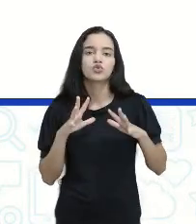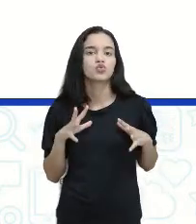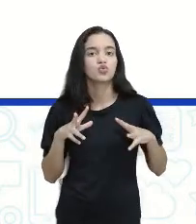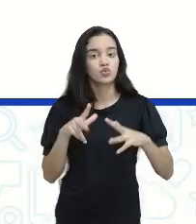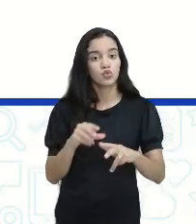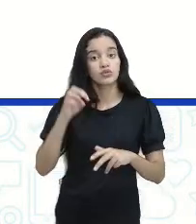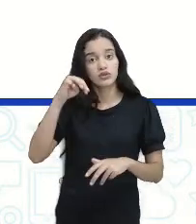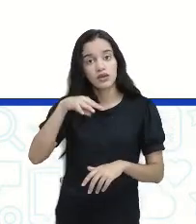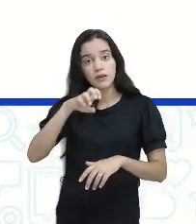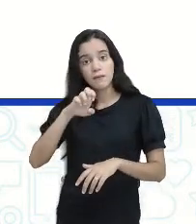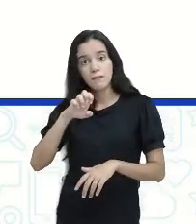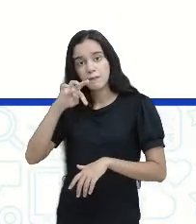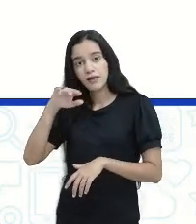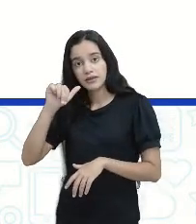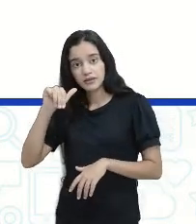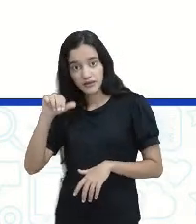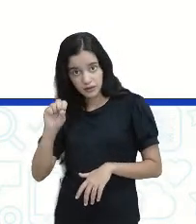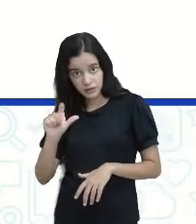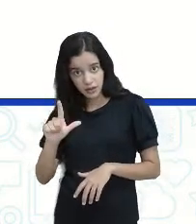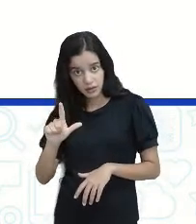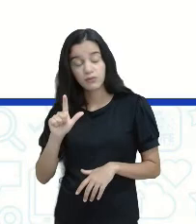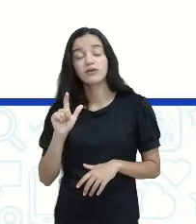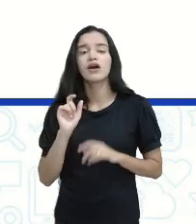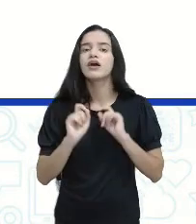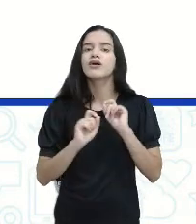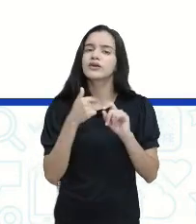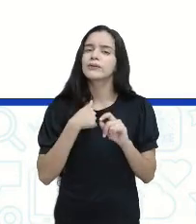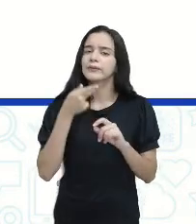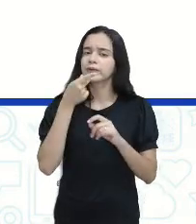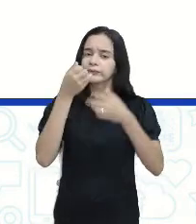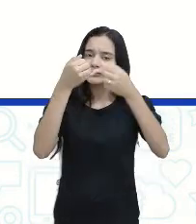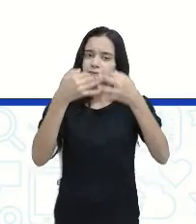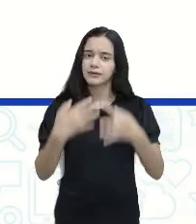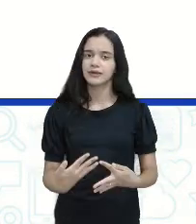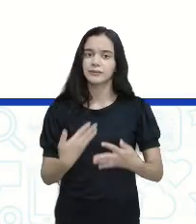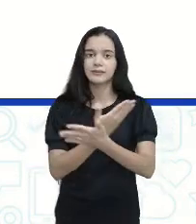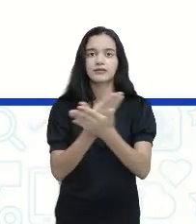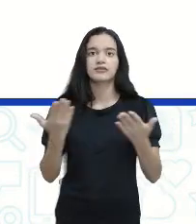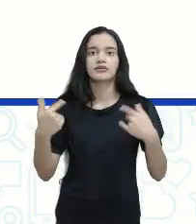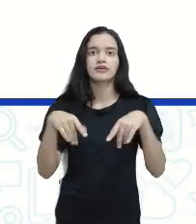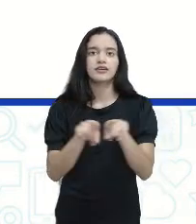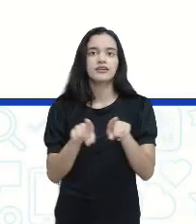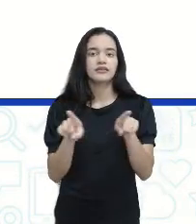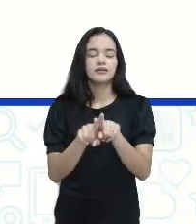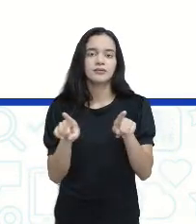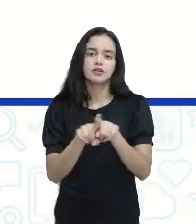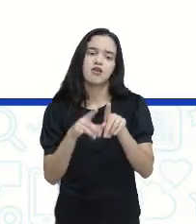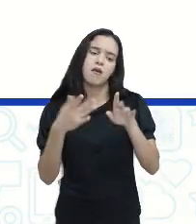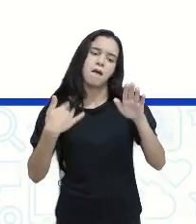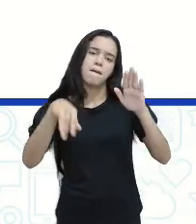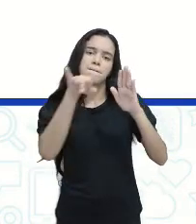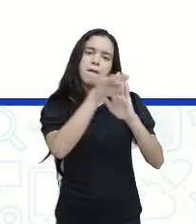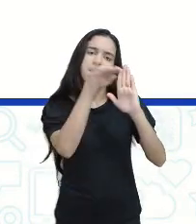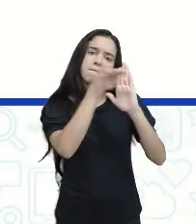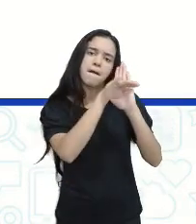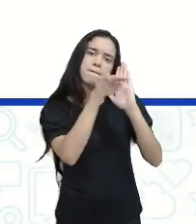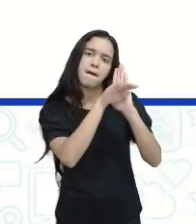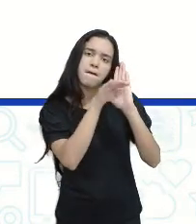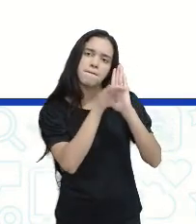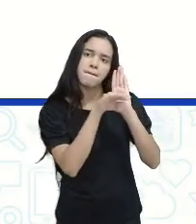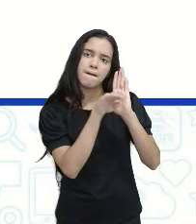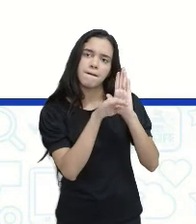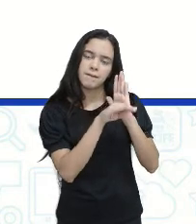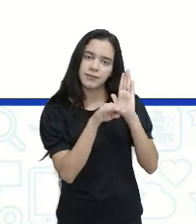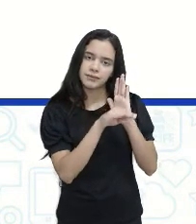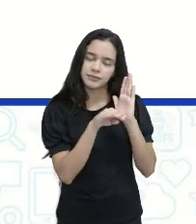metais alcalinos aí da primeira coluna, né? Como eu falei para vocês, o lítio, o sódio, o potássio, o